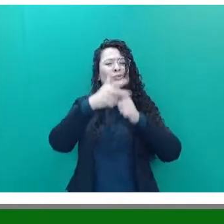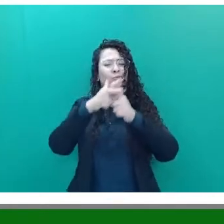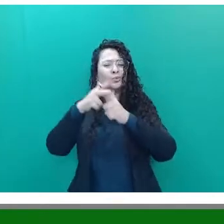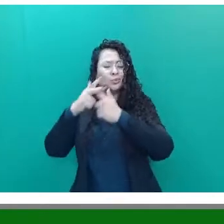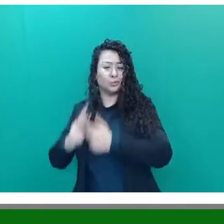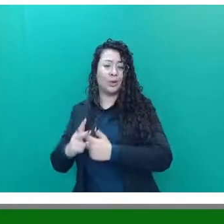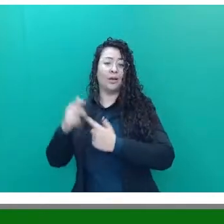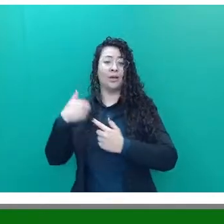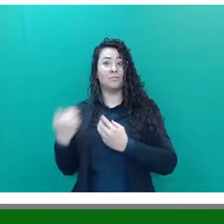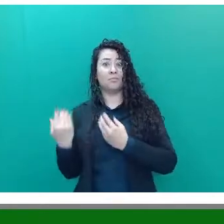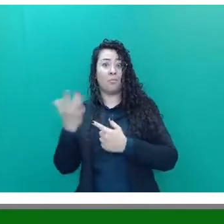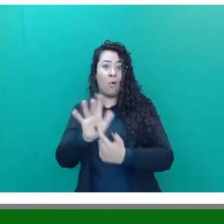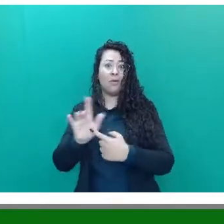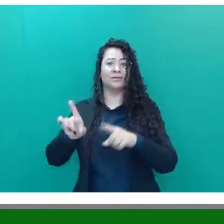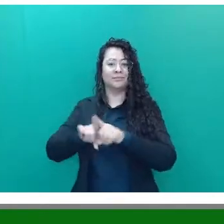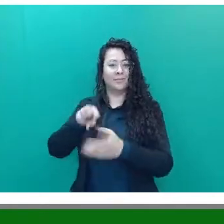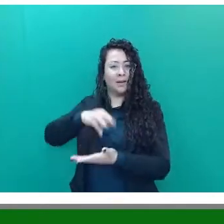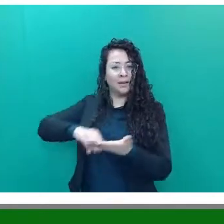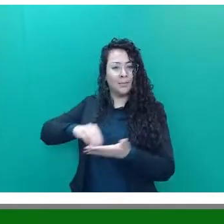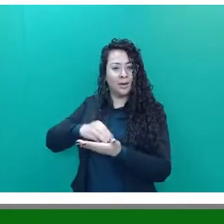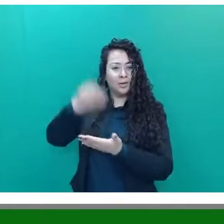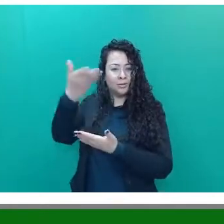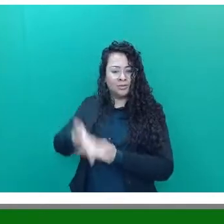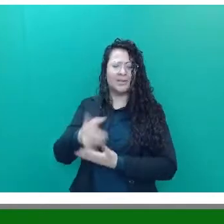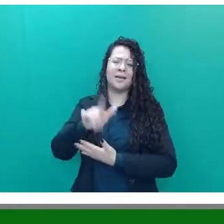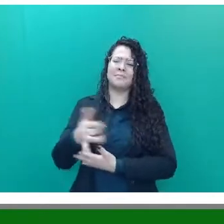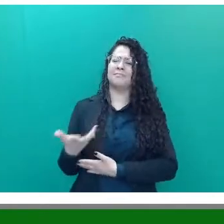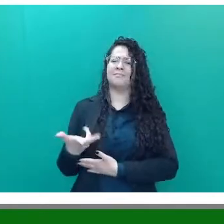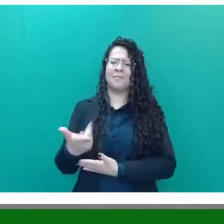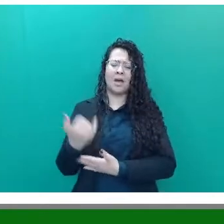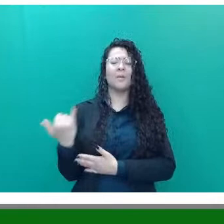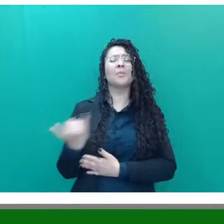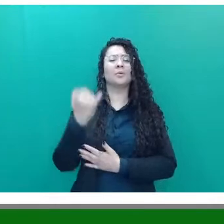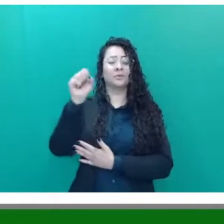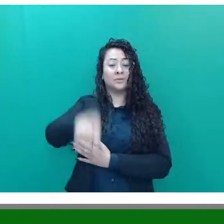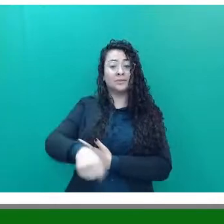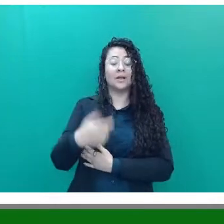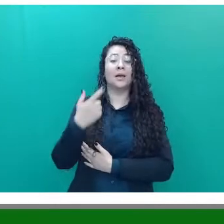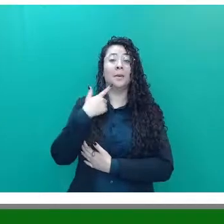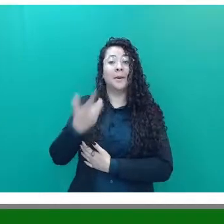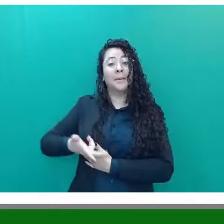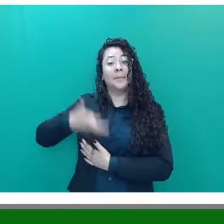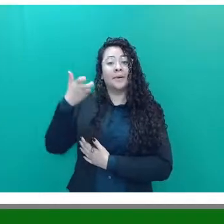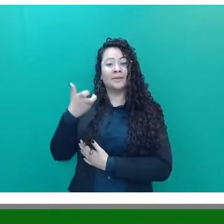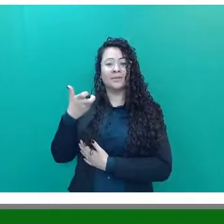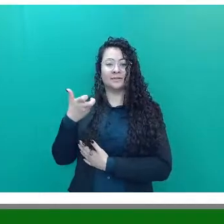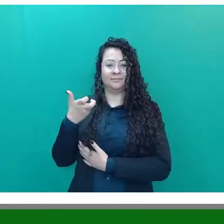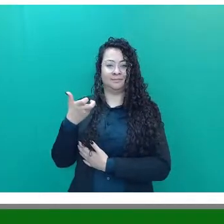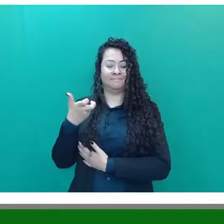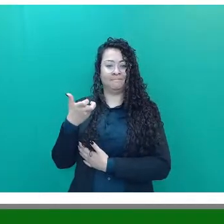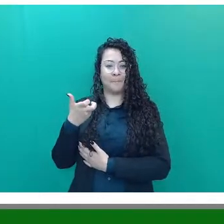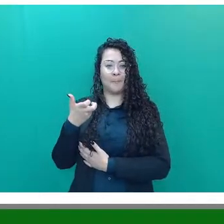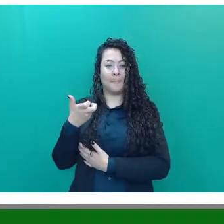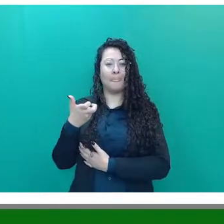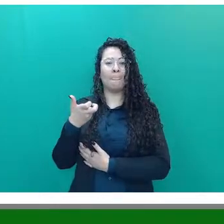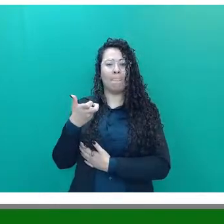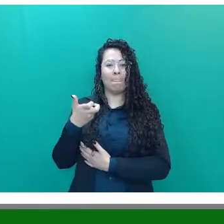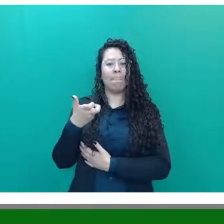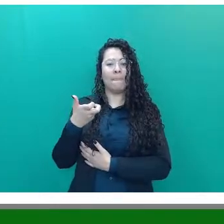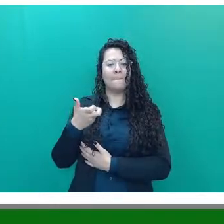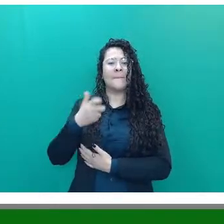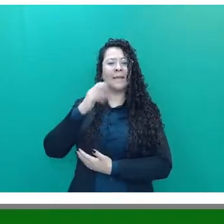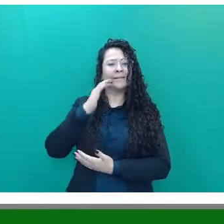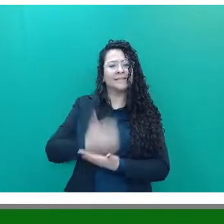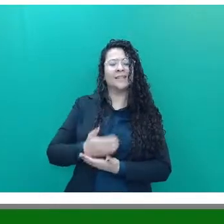na metodologia. Isso é bastante importante, porque a gente vê muito trabalhos que, na metodologia, só contam o que